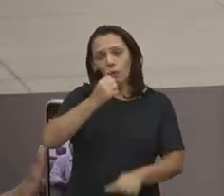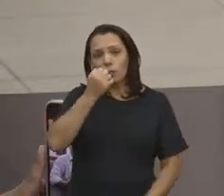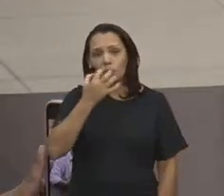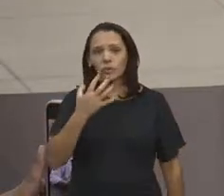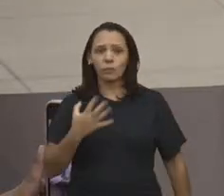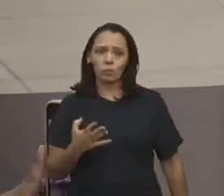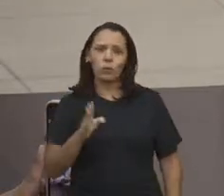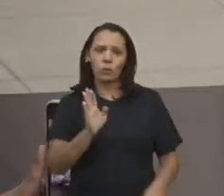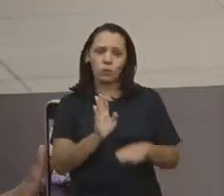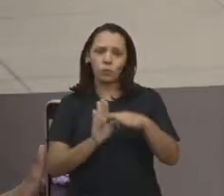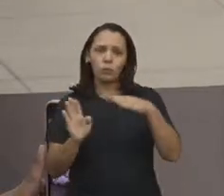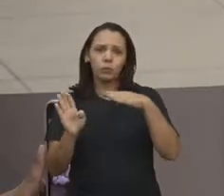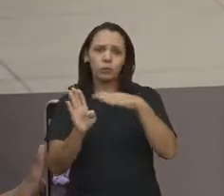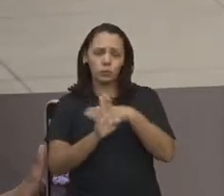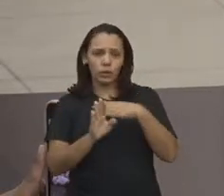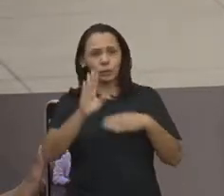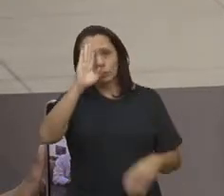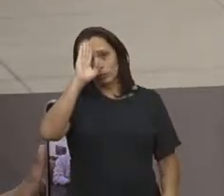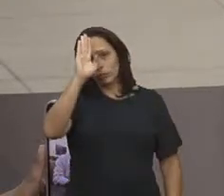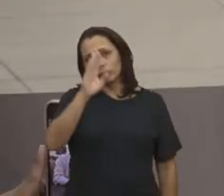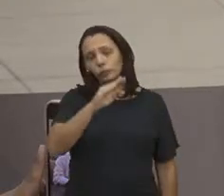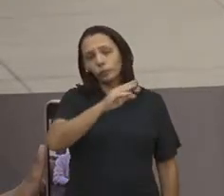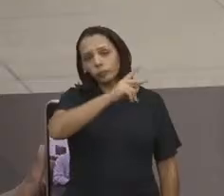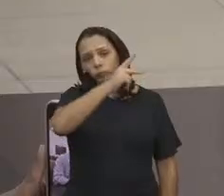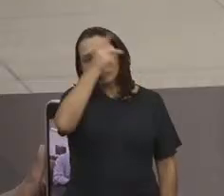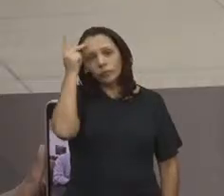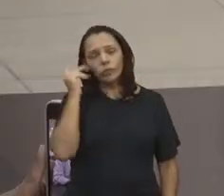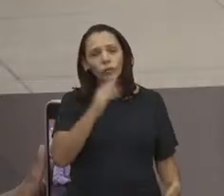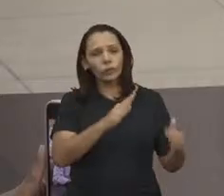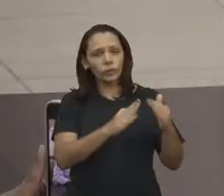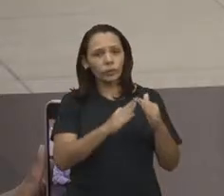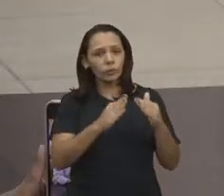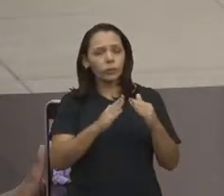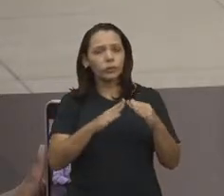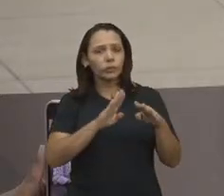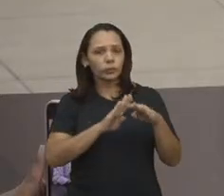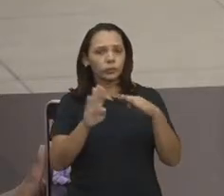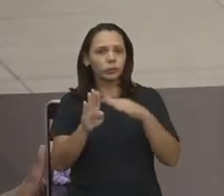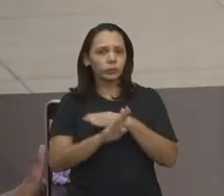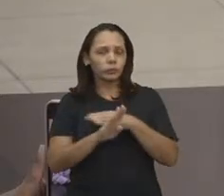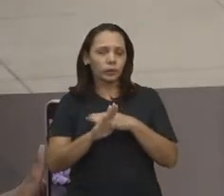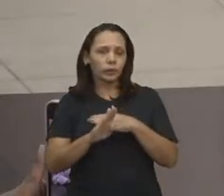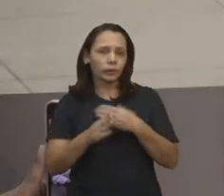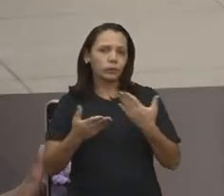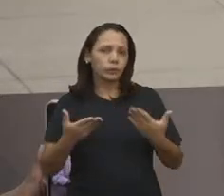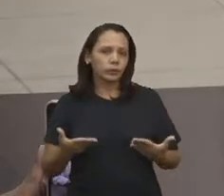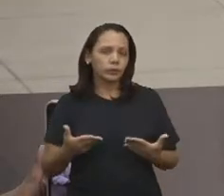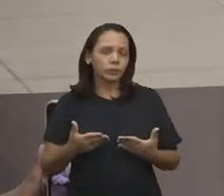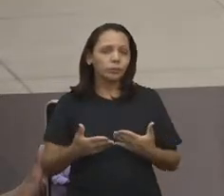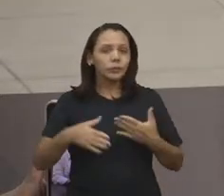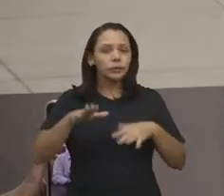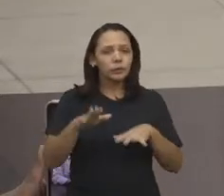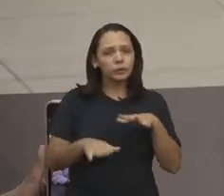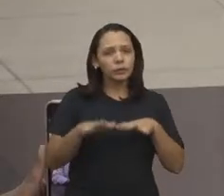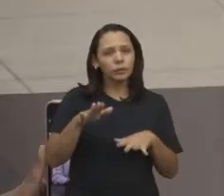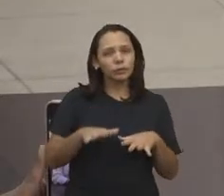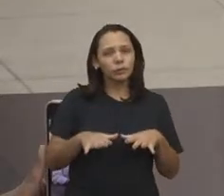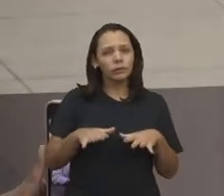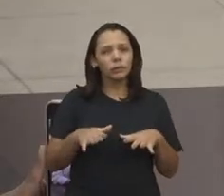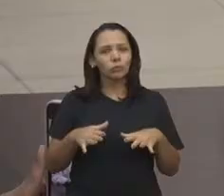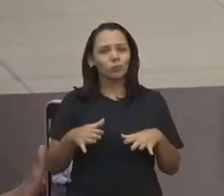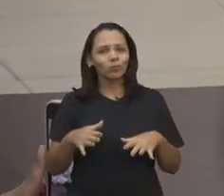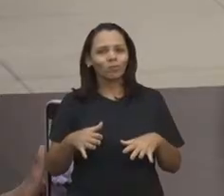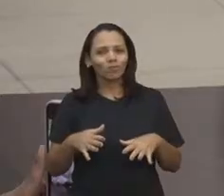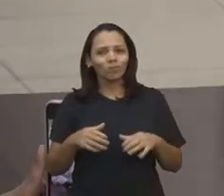toda ali do Califórnia, principalmente para os moradores do Alto de Santana que convivem com isso. Acaba até, talvez, aí tendo